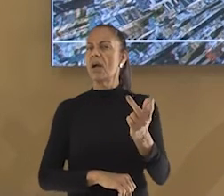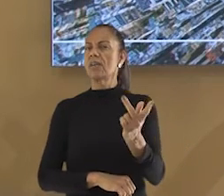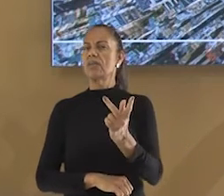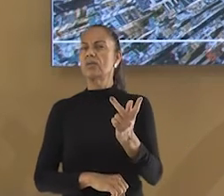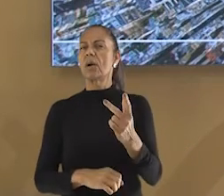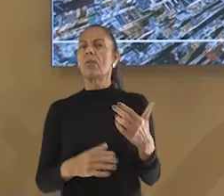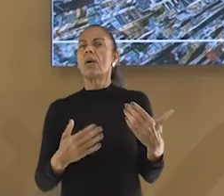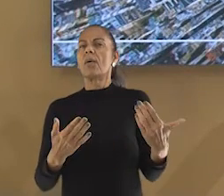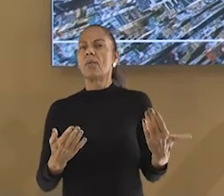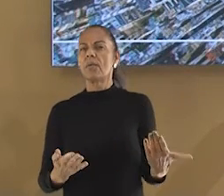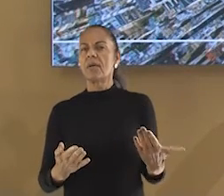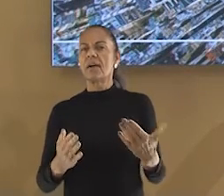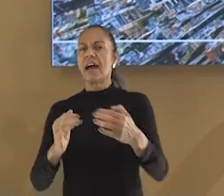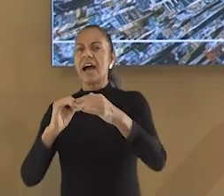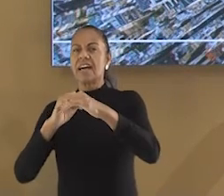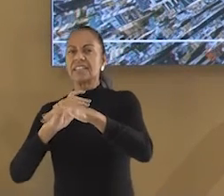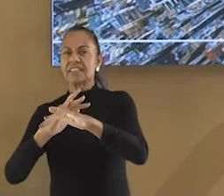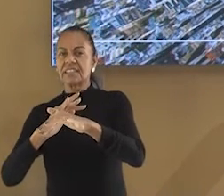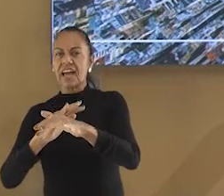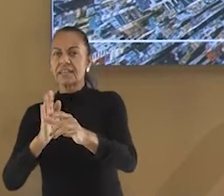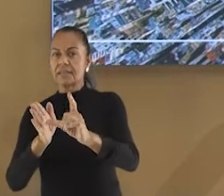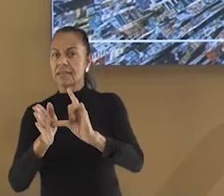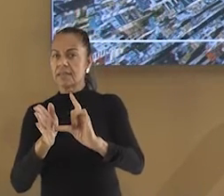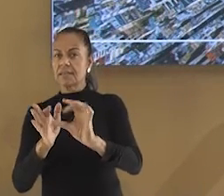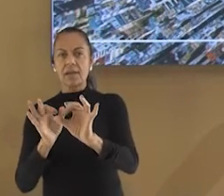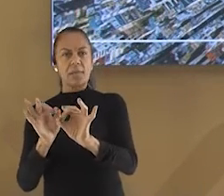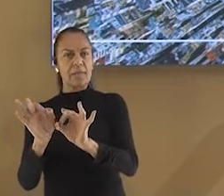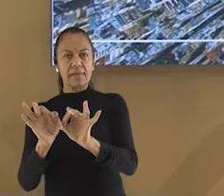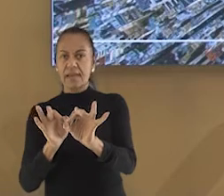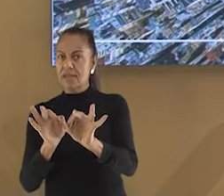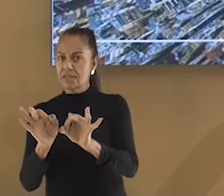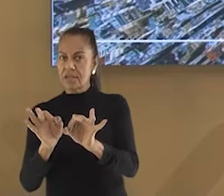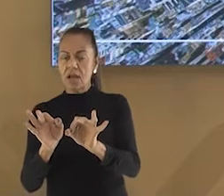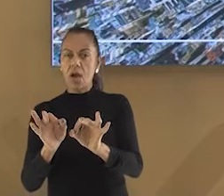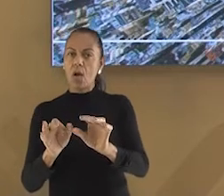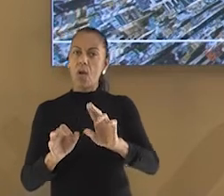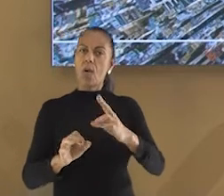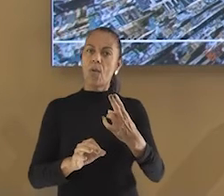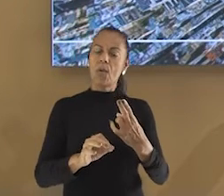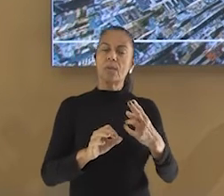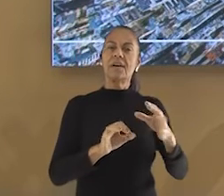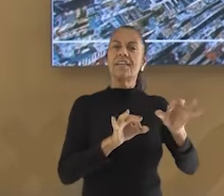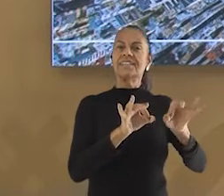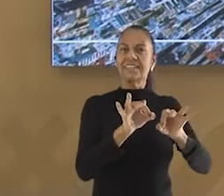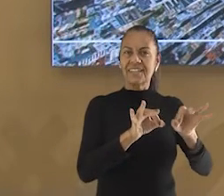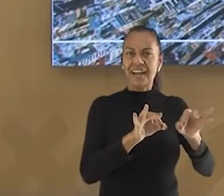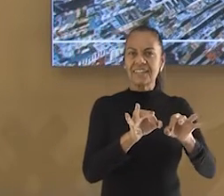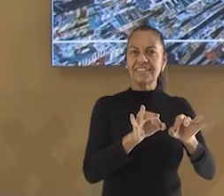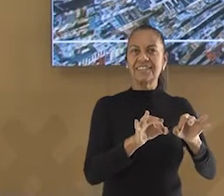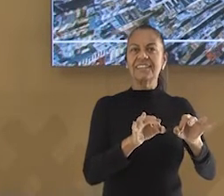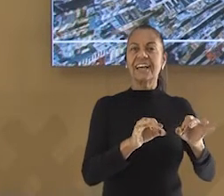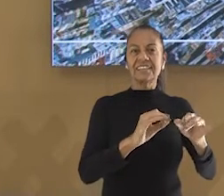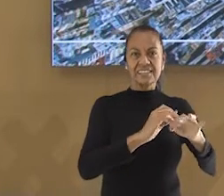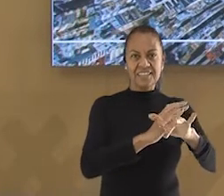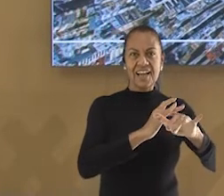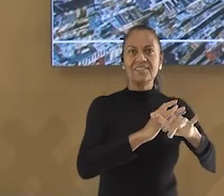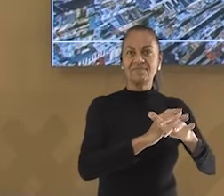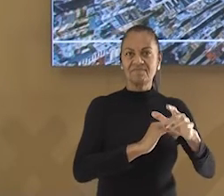espontânea ou planejada? Quais as vantagens e desvantagens? Vamos analisar juntos